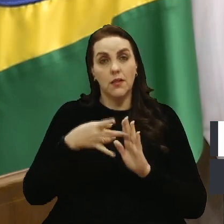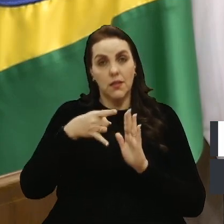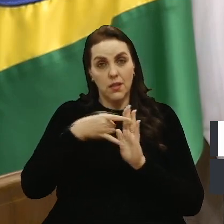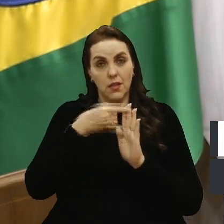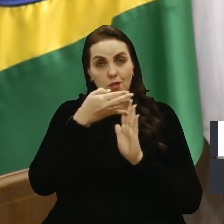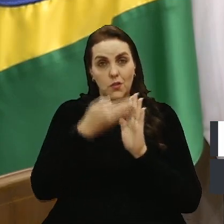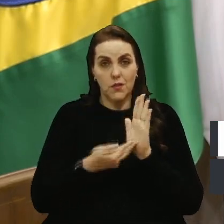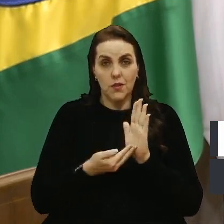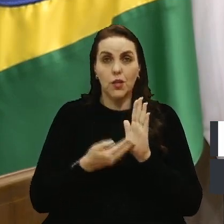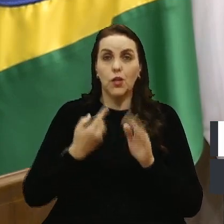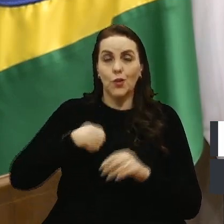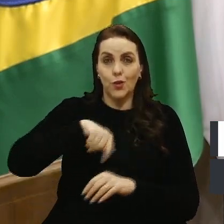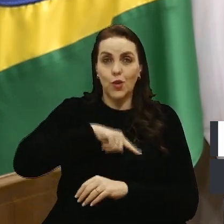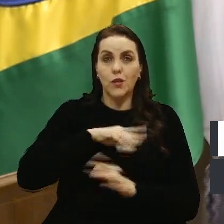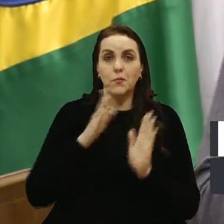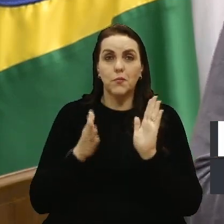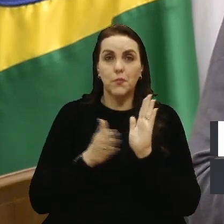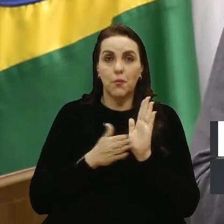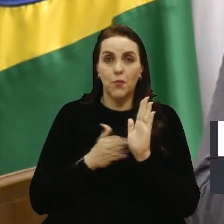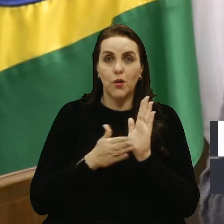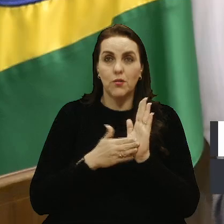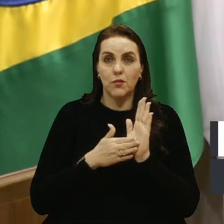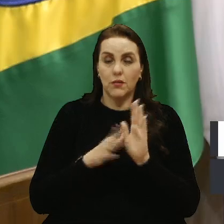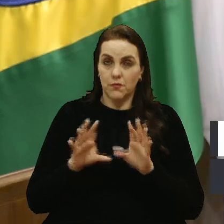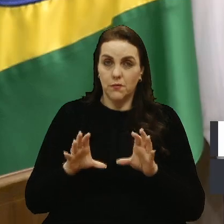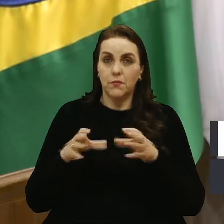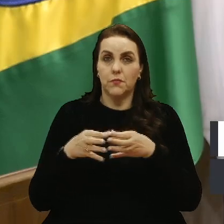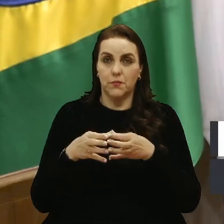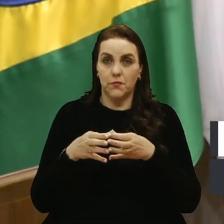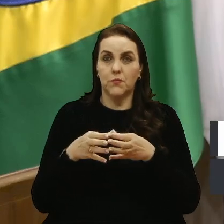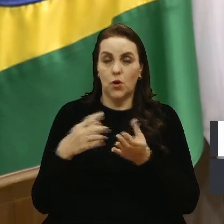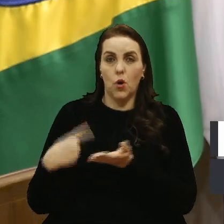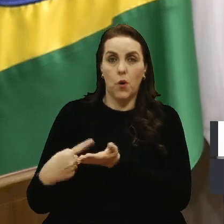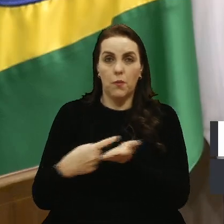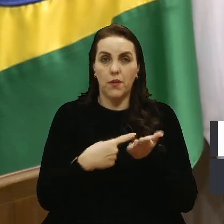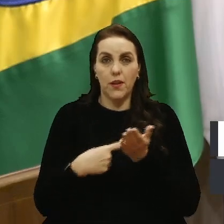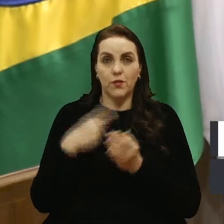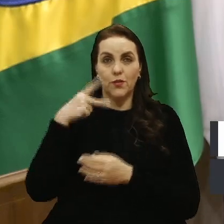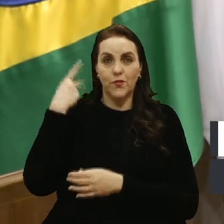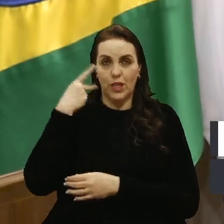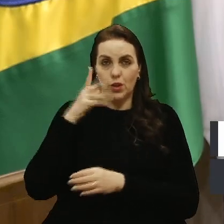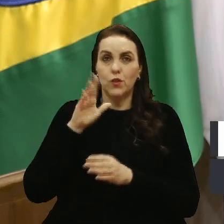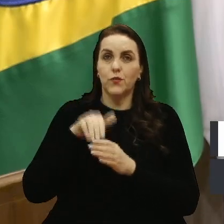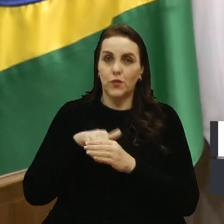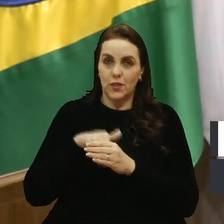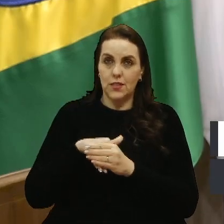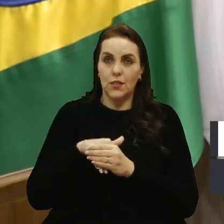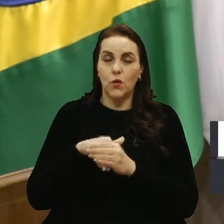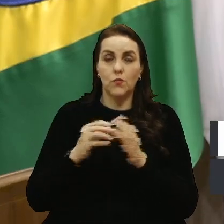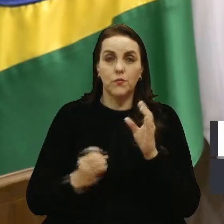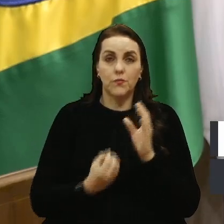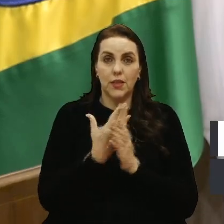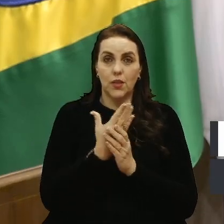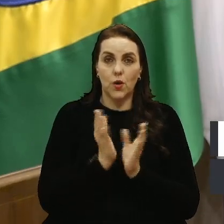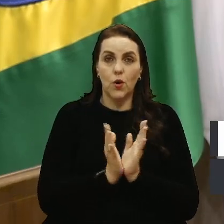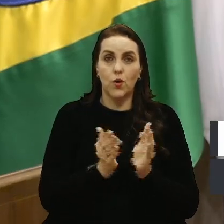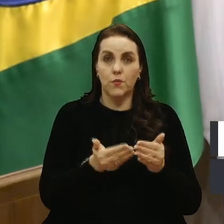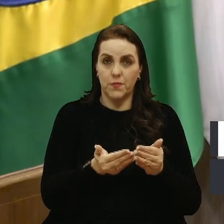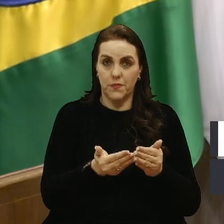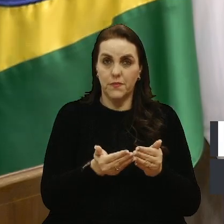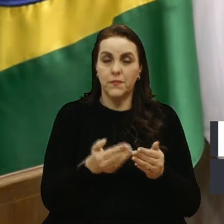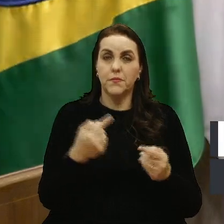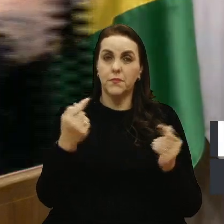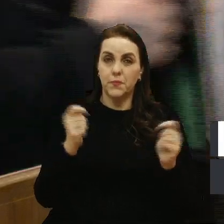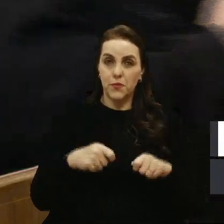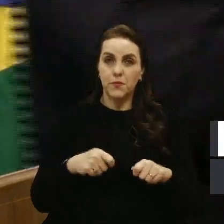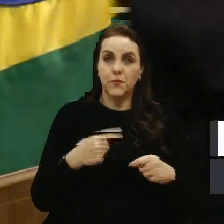nós propomos, né, em conjunto com todos os vereadores que votaram também a criação dessa comissão, justamente para que a